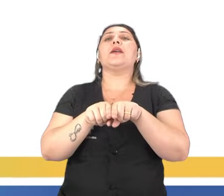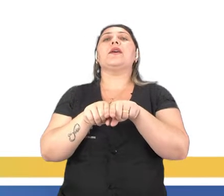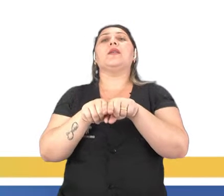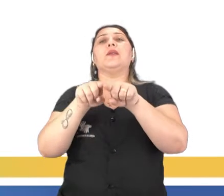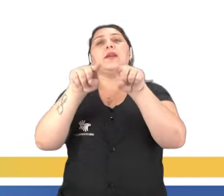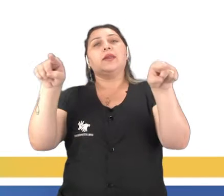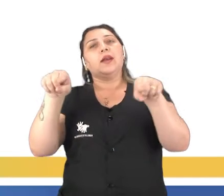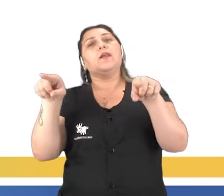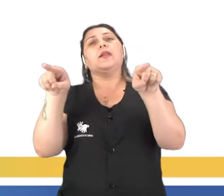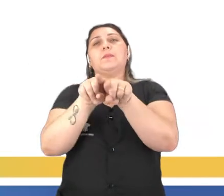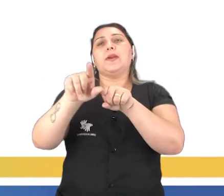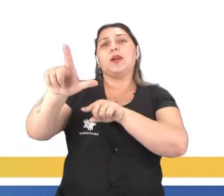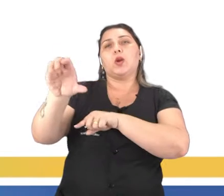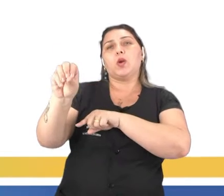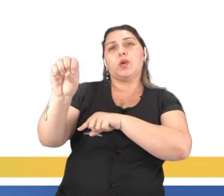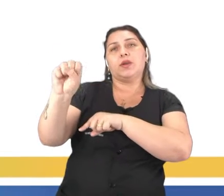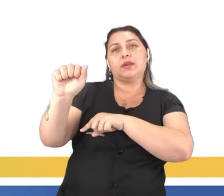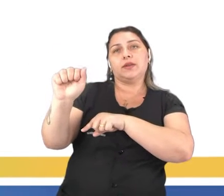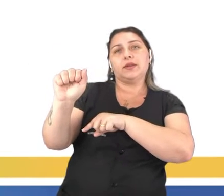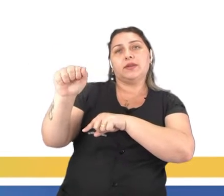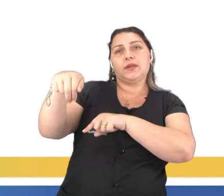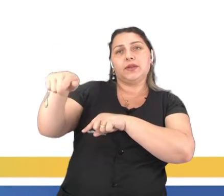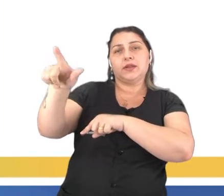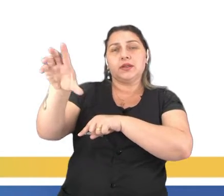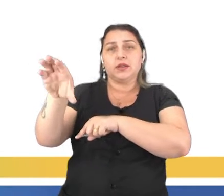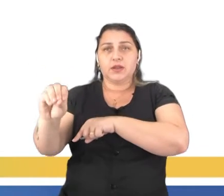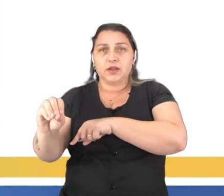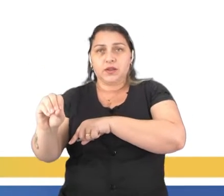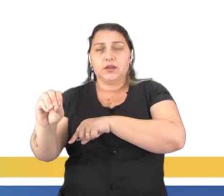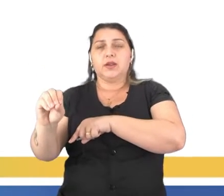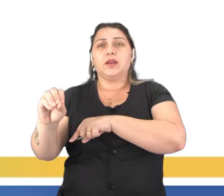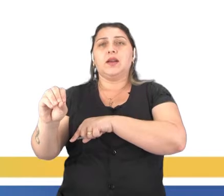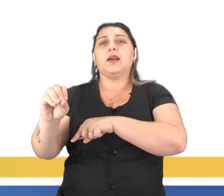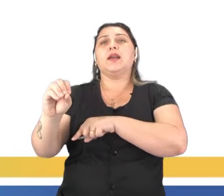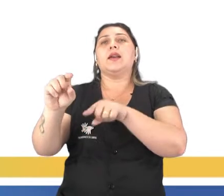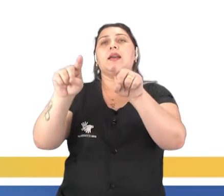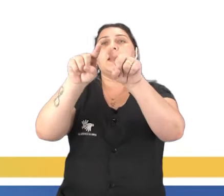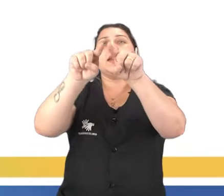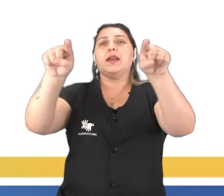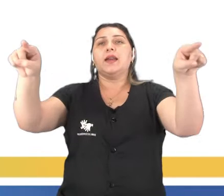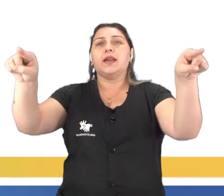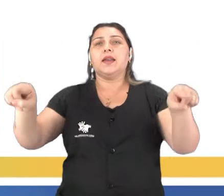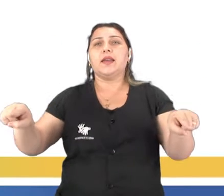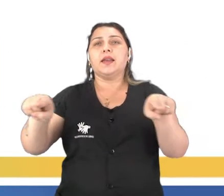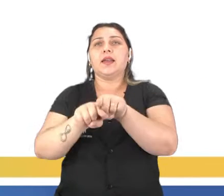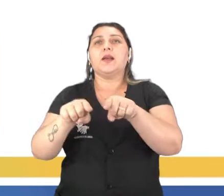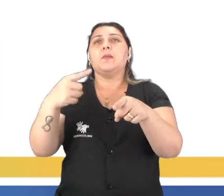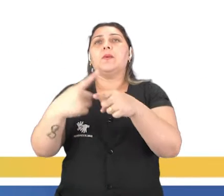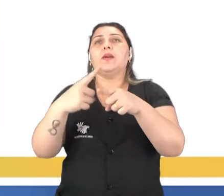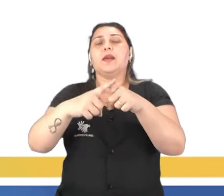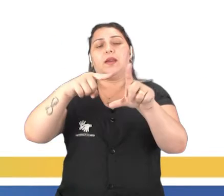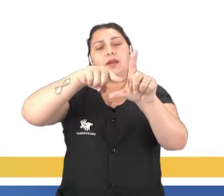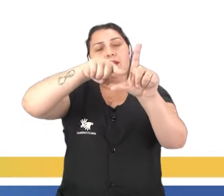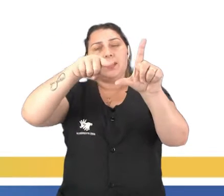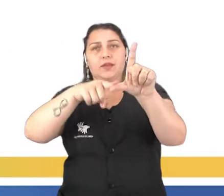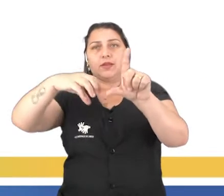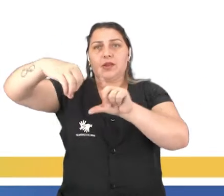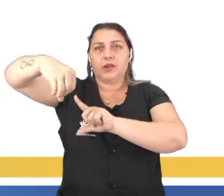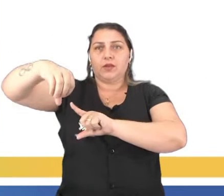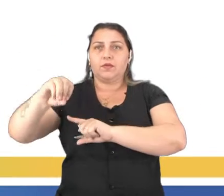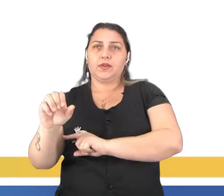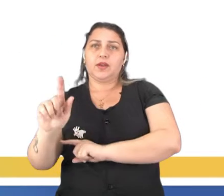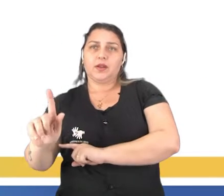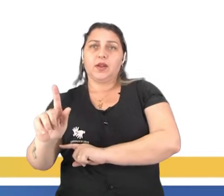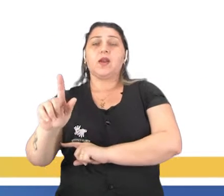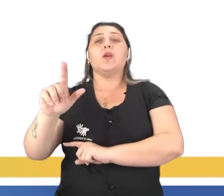retângulo e losango, né? E ele é um retângulo por possuir aí todos os ângulos internos medindo 90 graus e